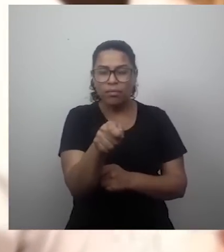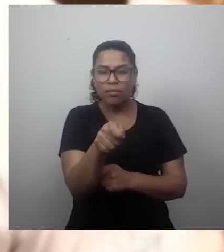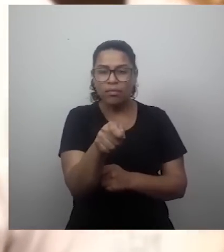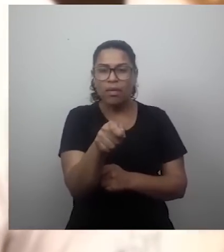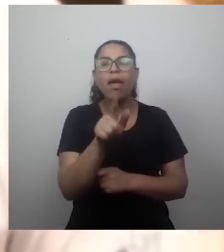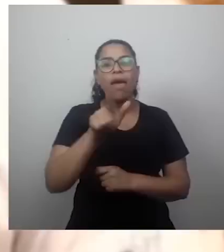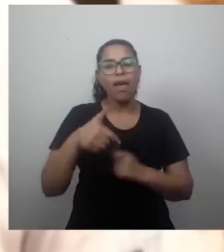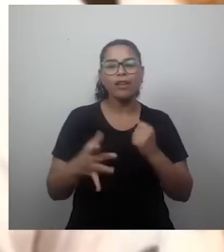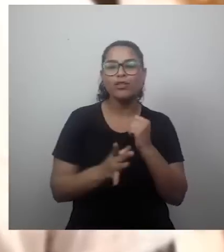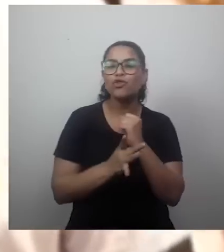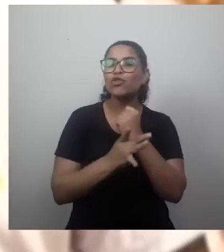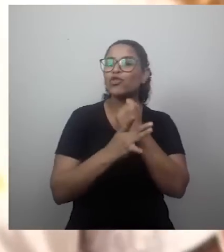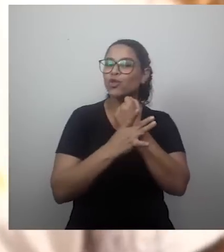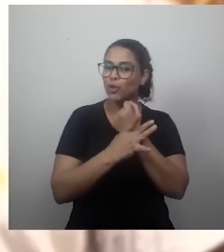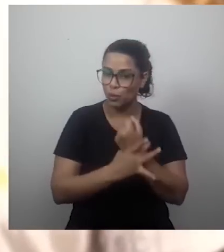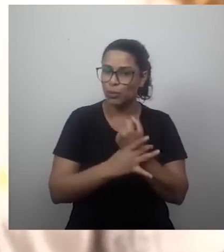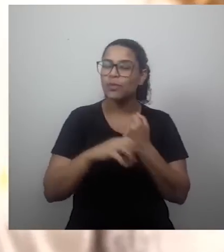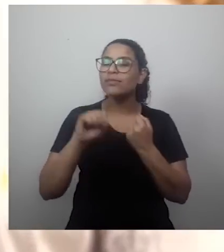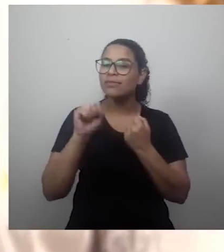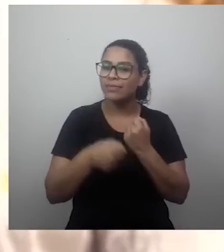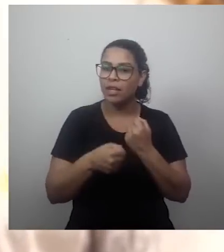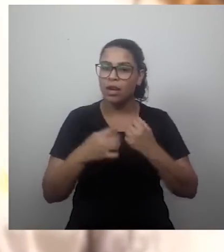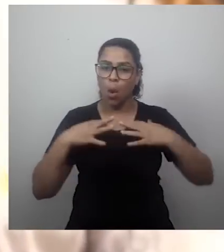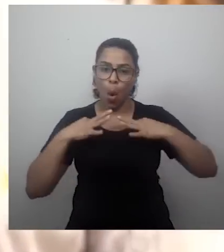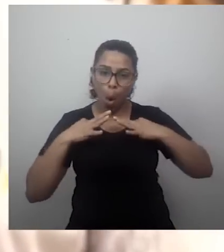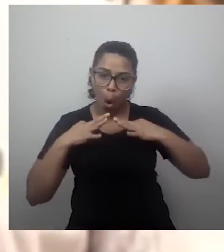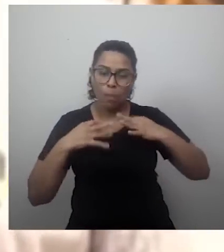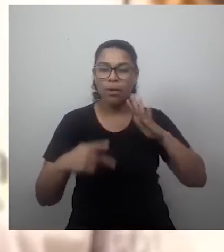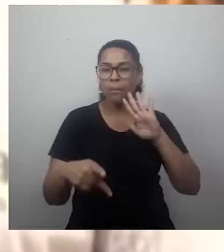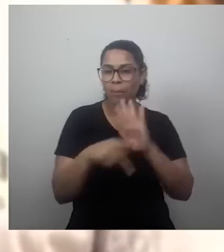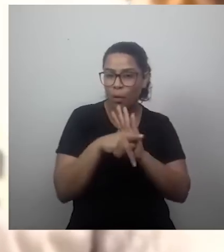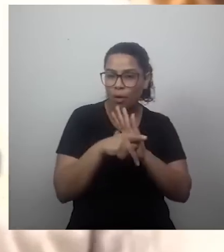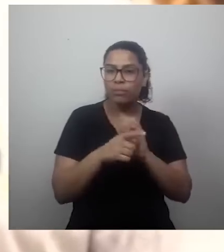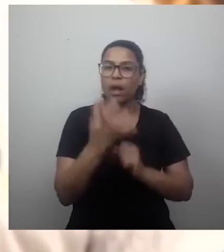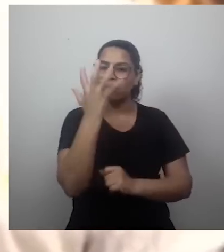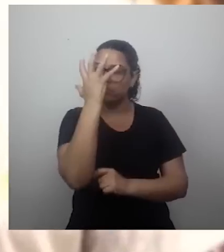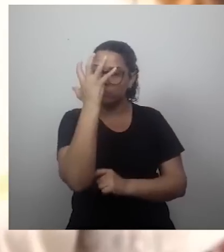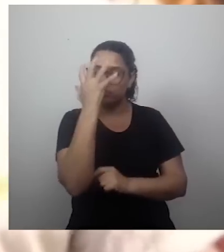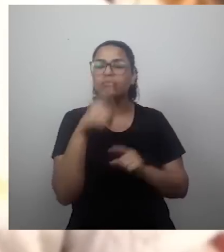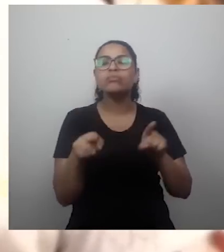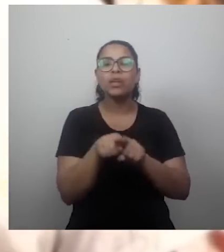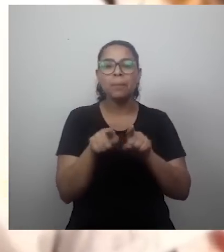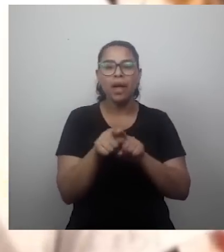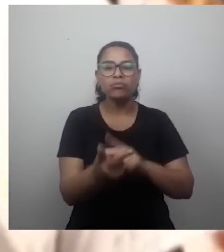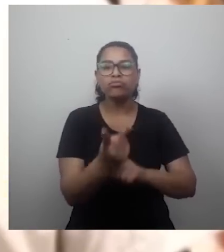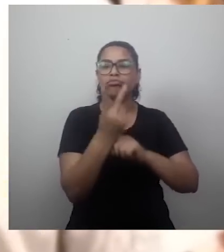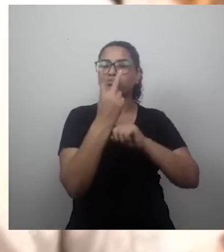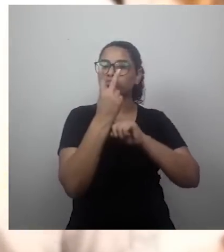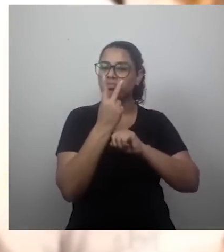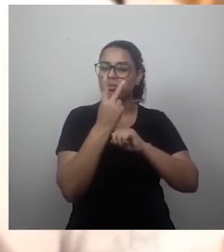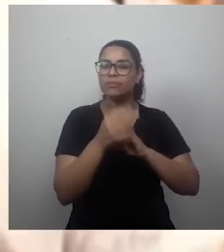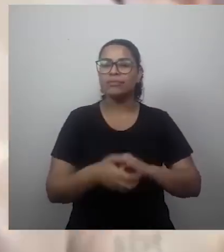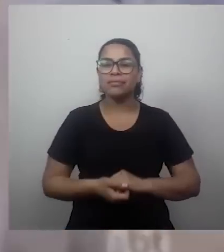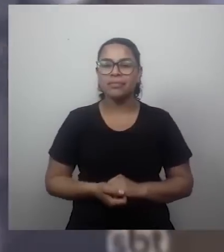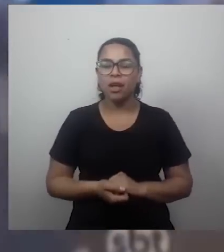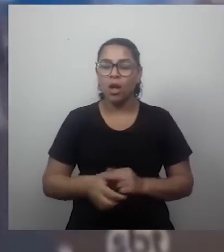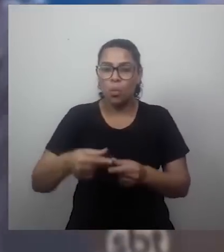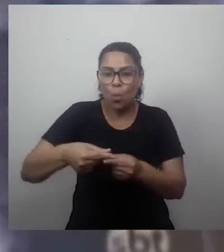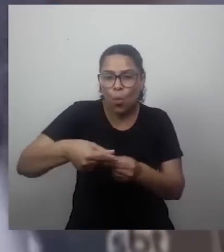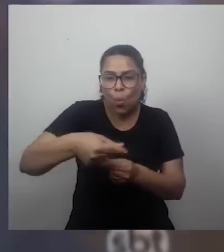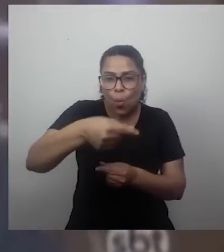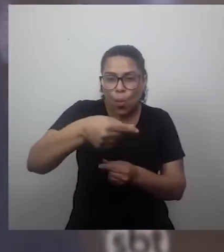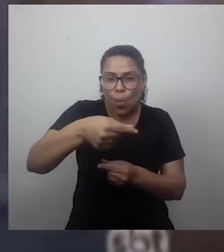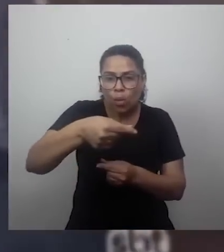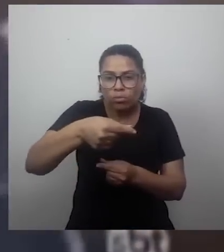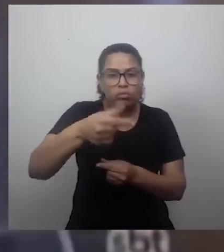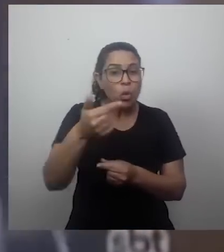usar espadas, é um esporte seguro, né? Os praticantes usam uniformes de proteção, as máscaras, e as espadas não têm ponta, né?